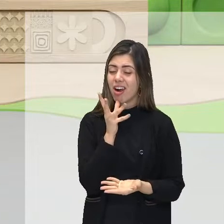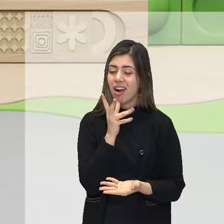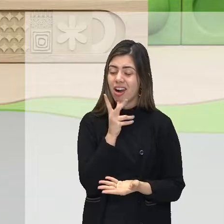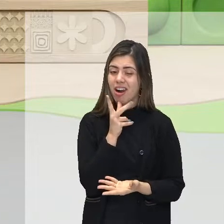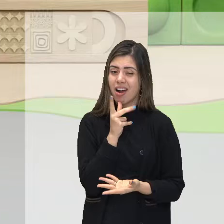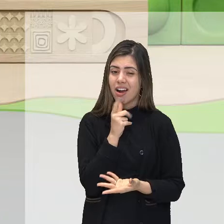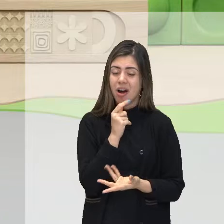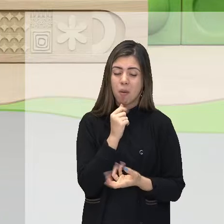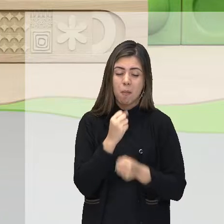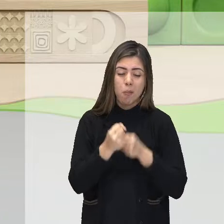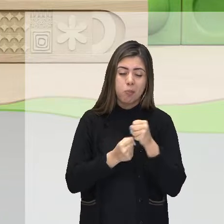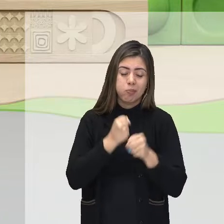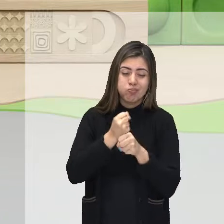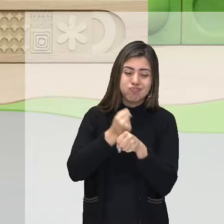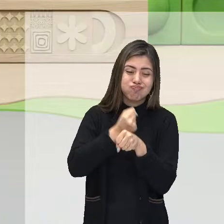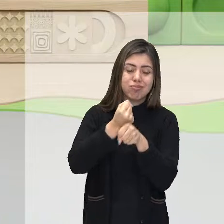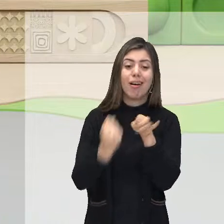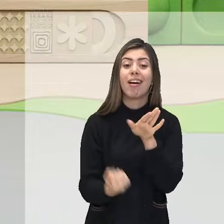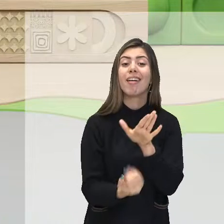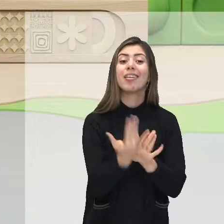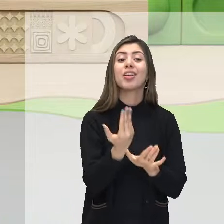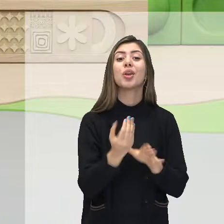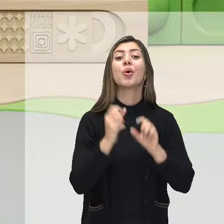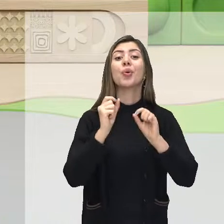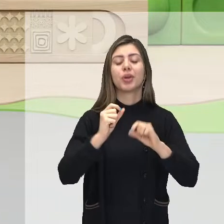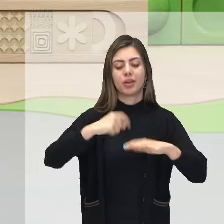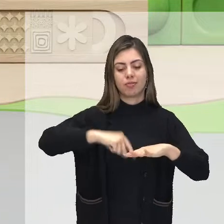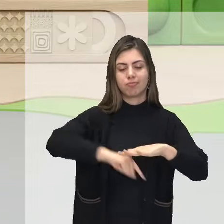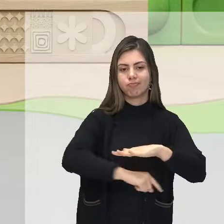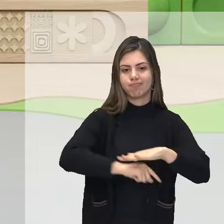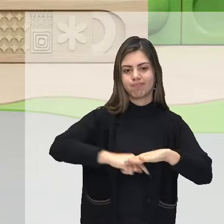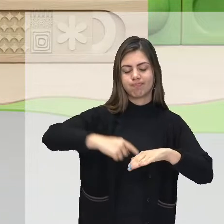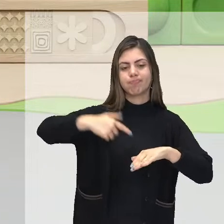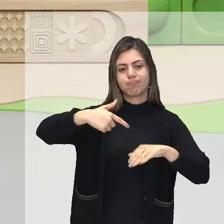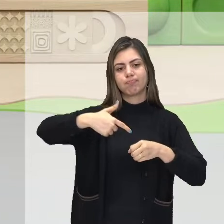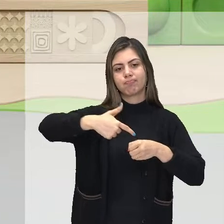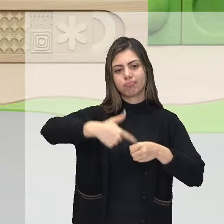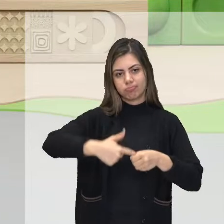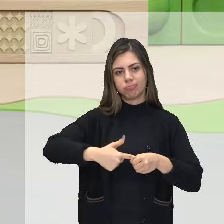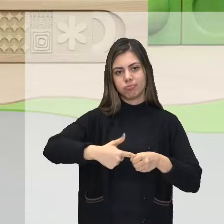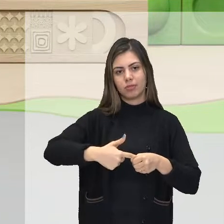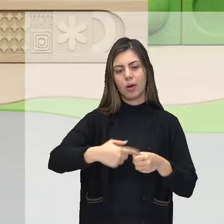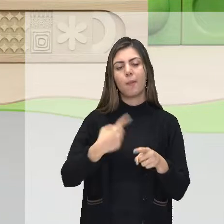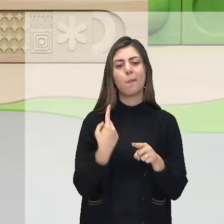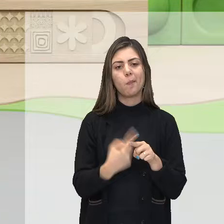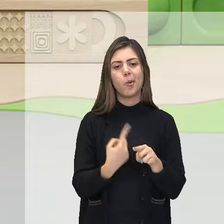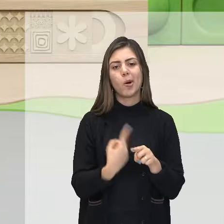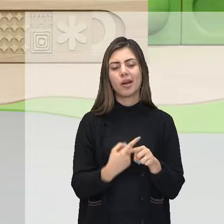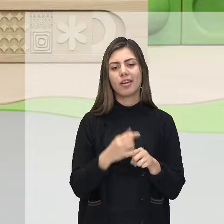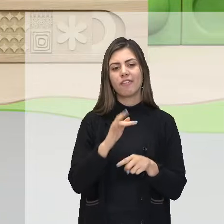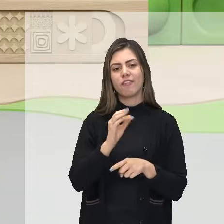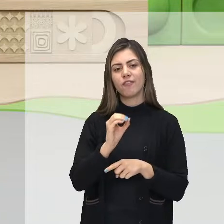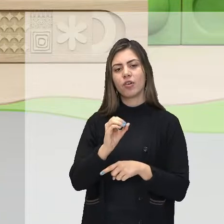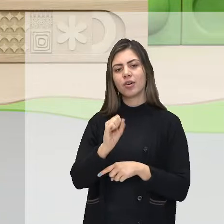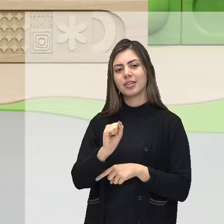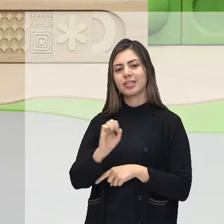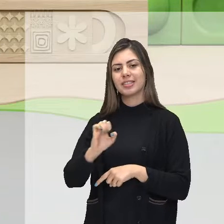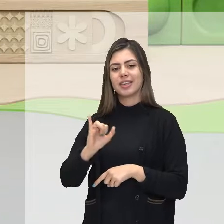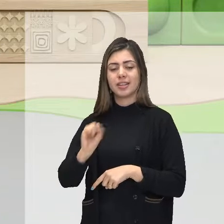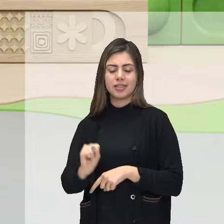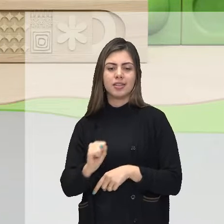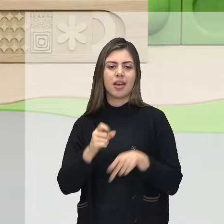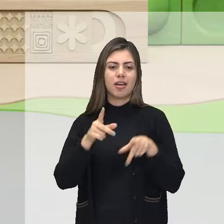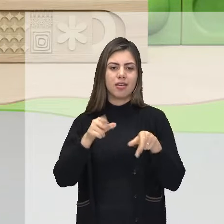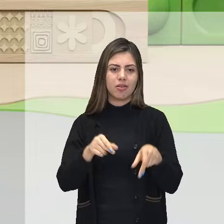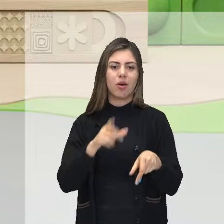formar esses combustíveis, que eles são chamados de fósseis porque eles possuem essa formação parecida com um